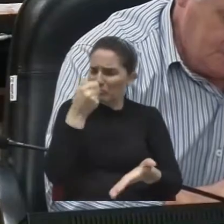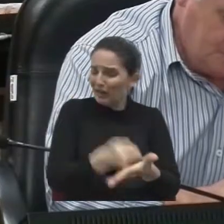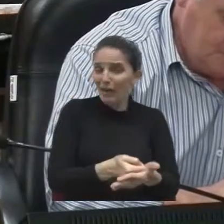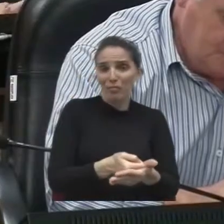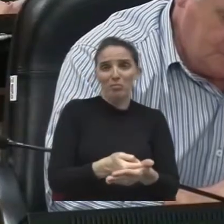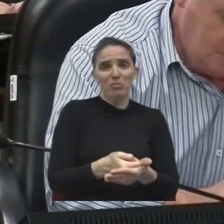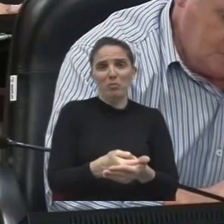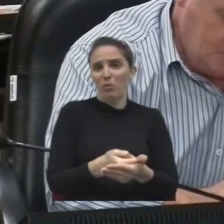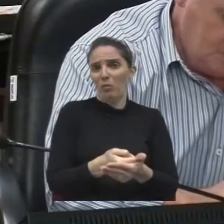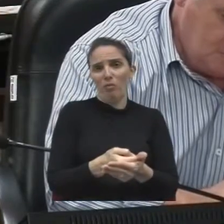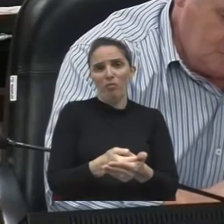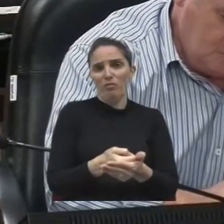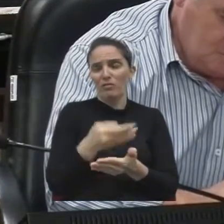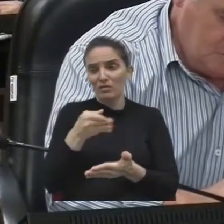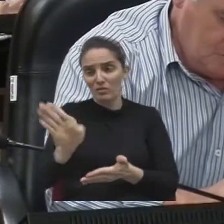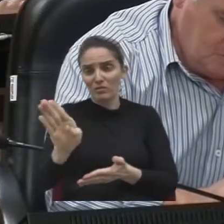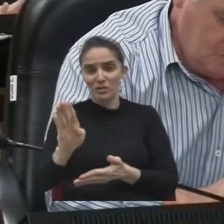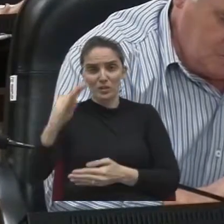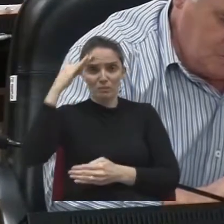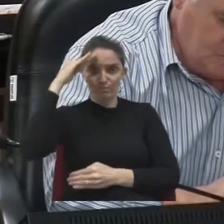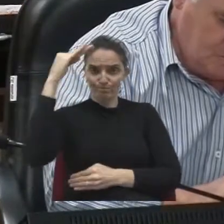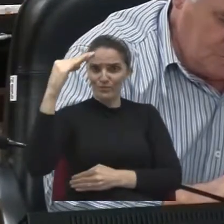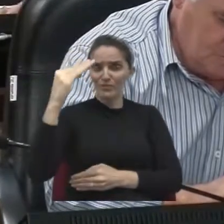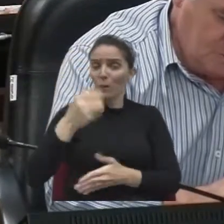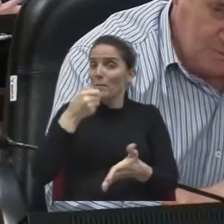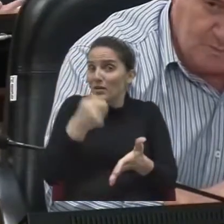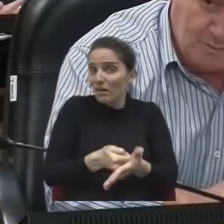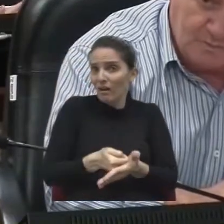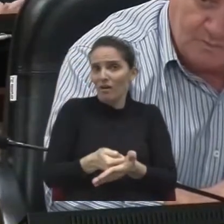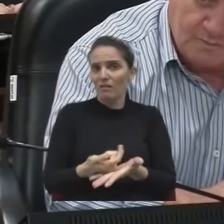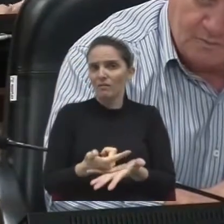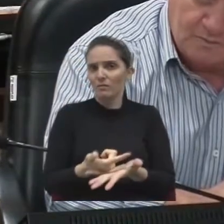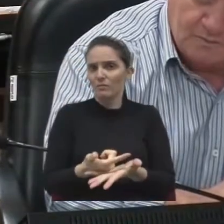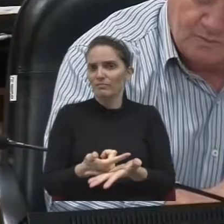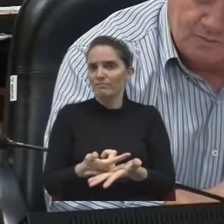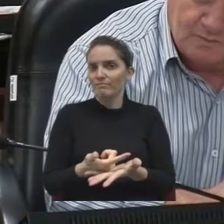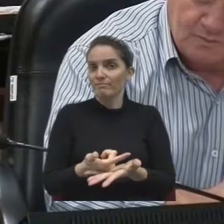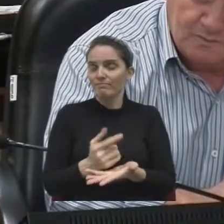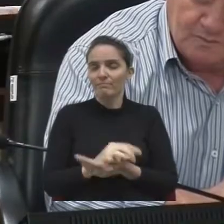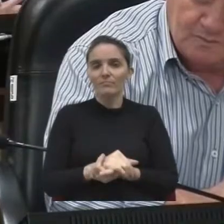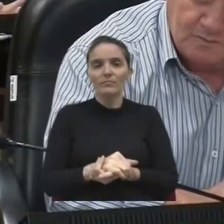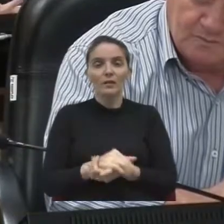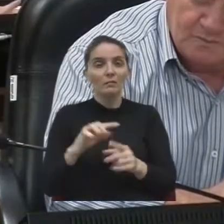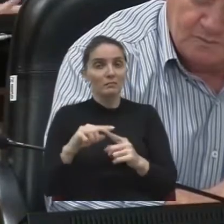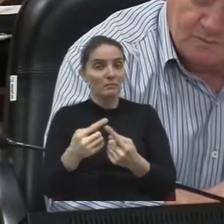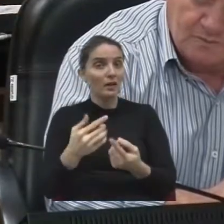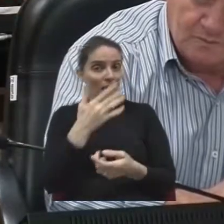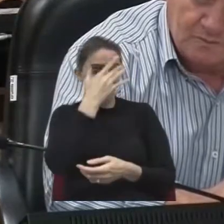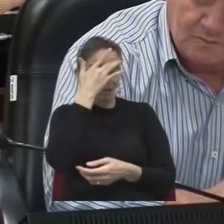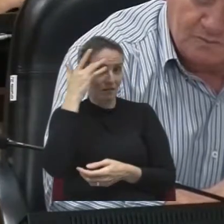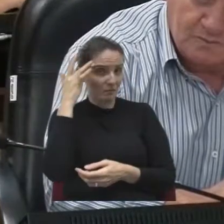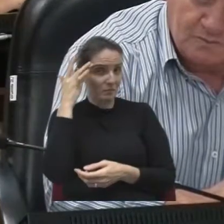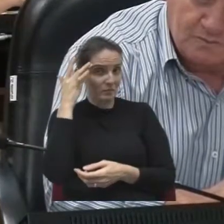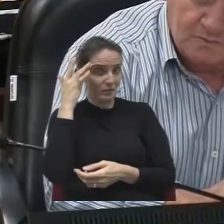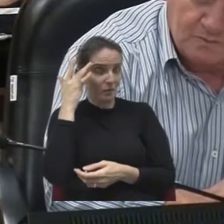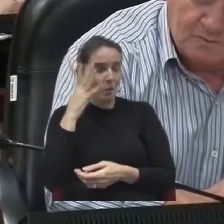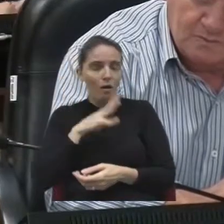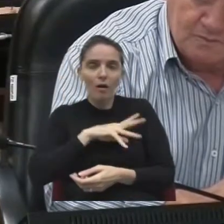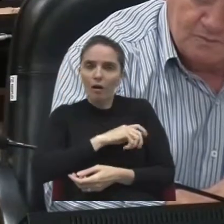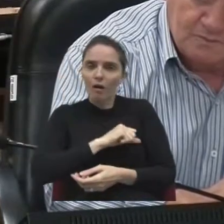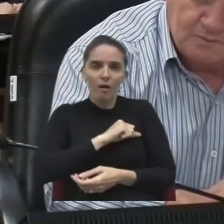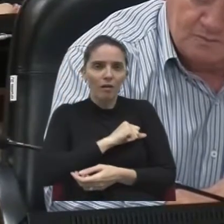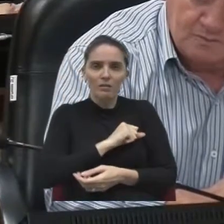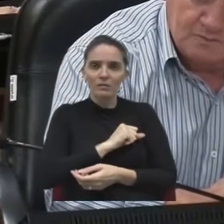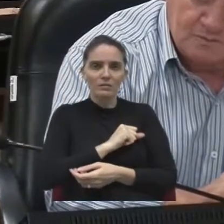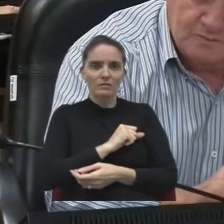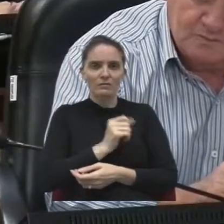militar, e tem aqueles que têm o gosto por isso, tem aqueles que são